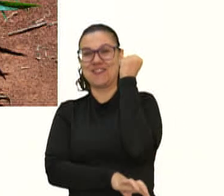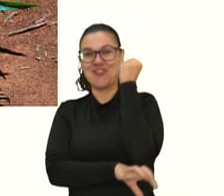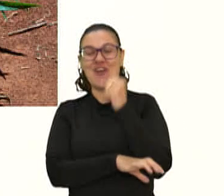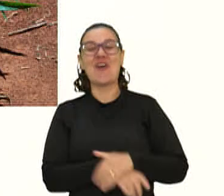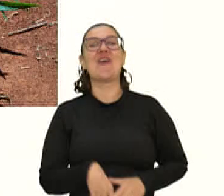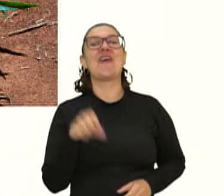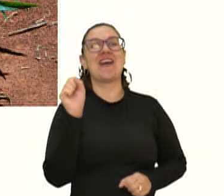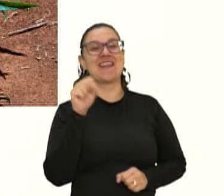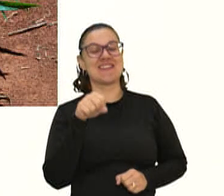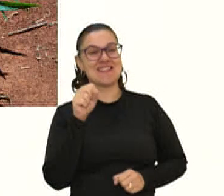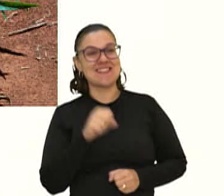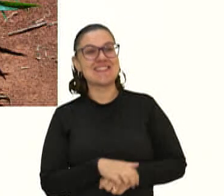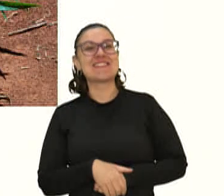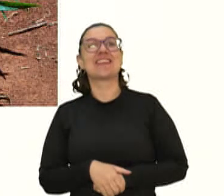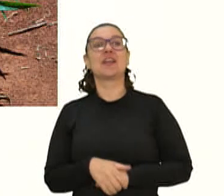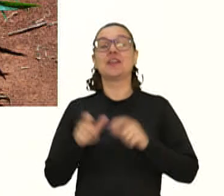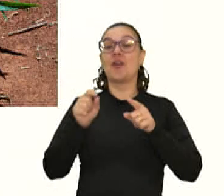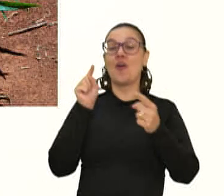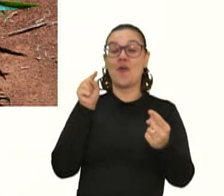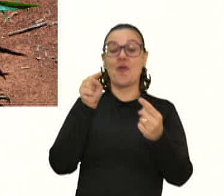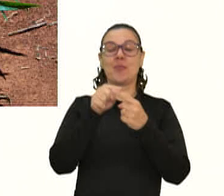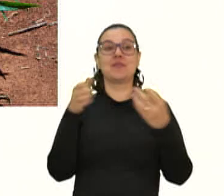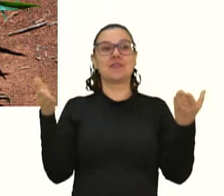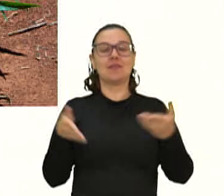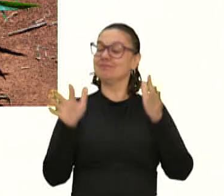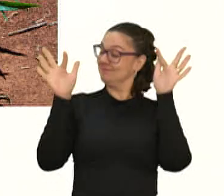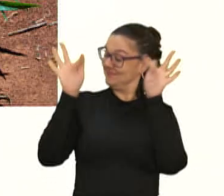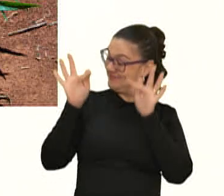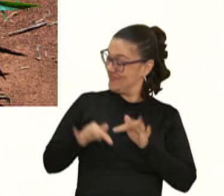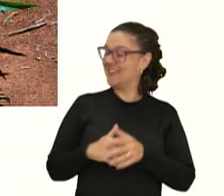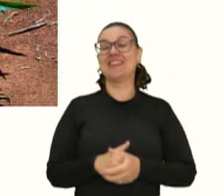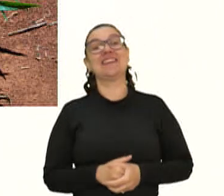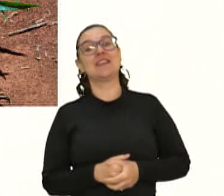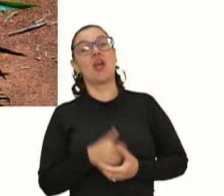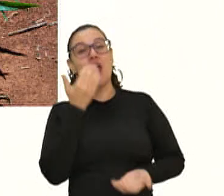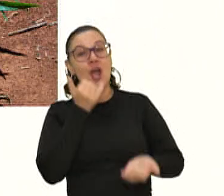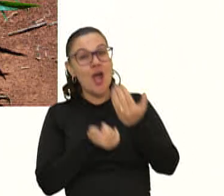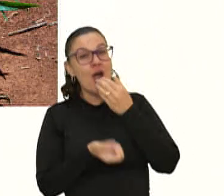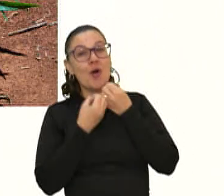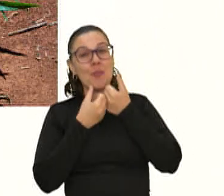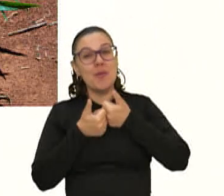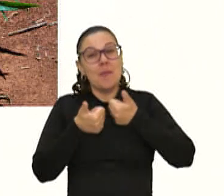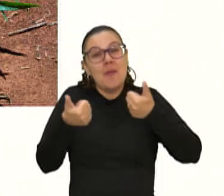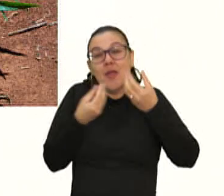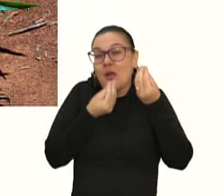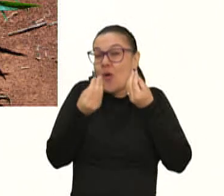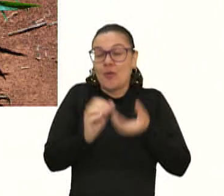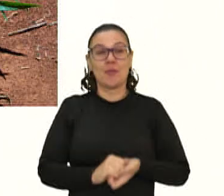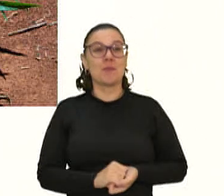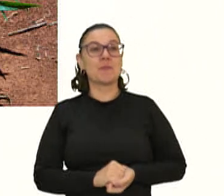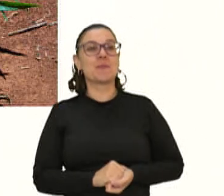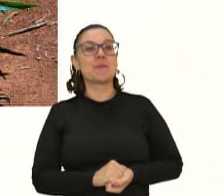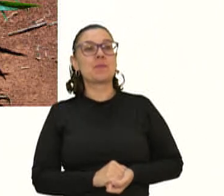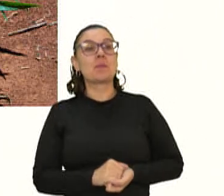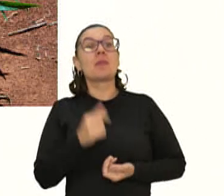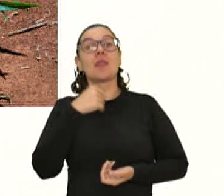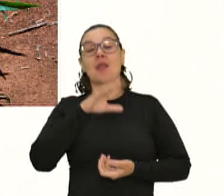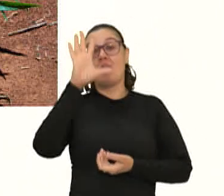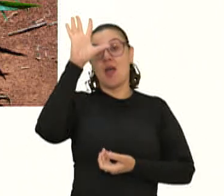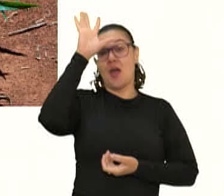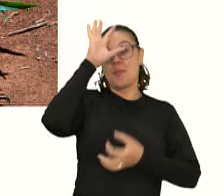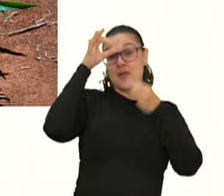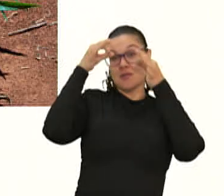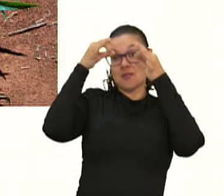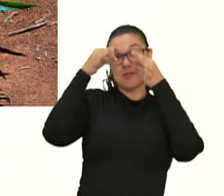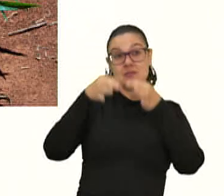mandioca. Objetivos da aula de hoje, ser feliz, se alimentando bem, como que não vai ser? Aprender de forma